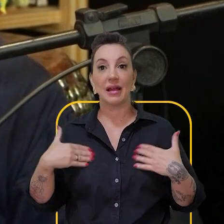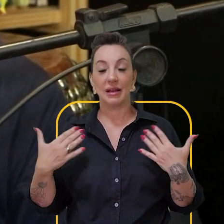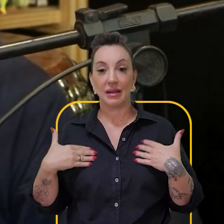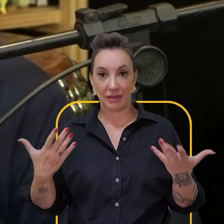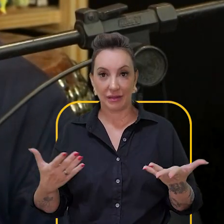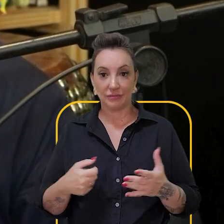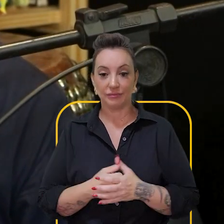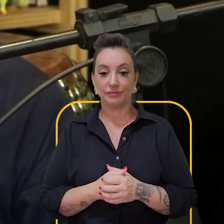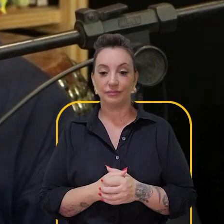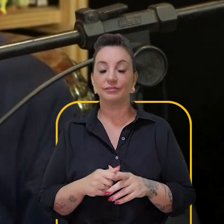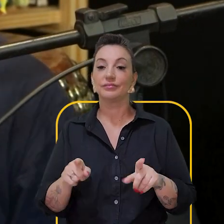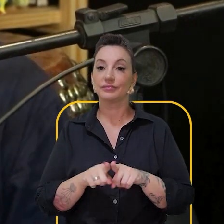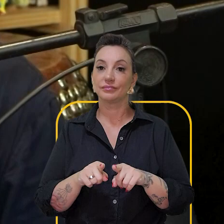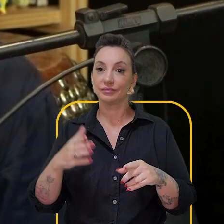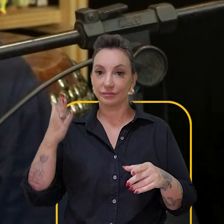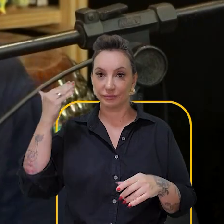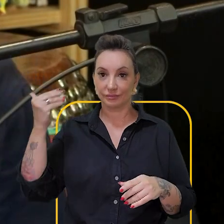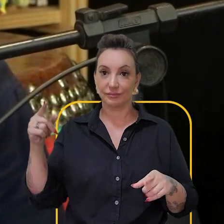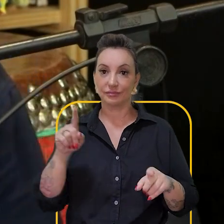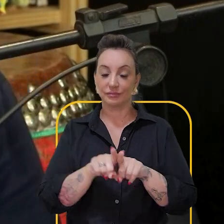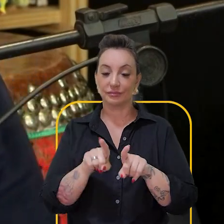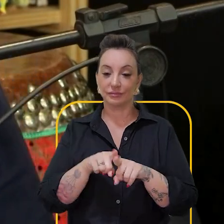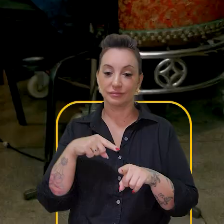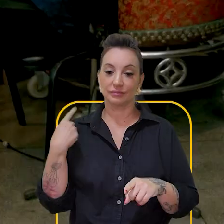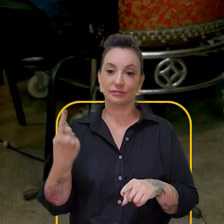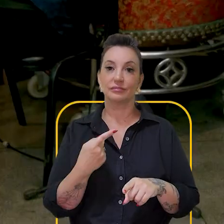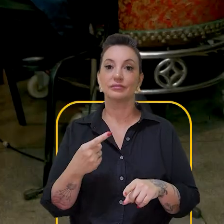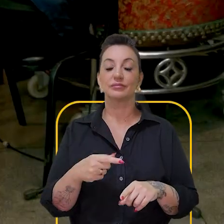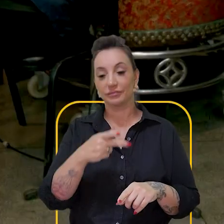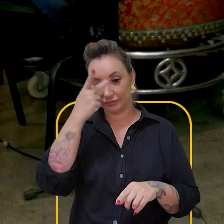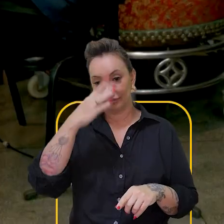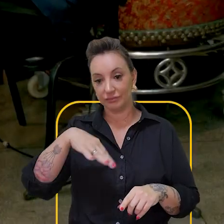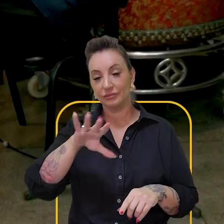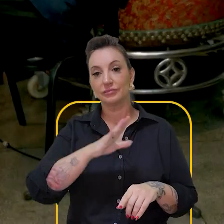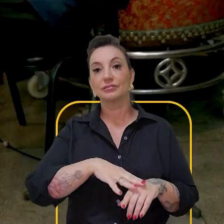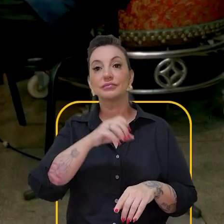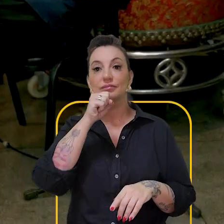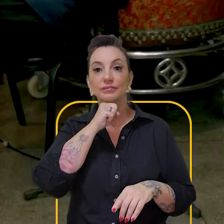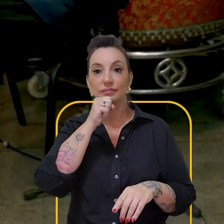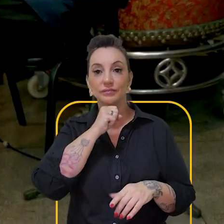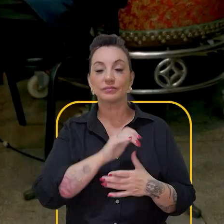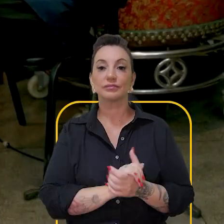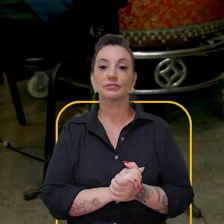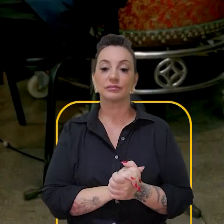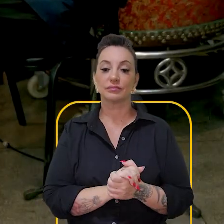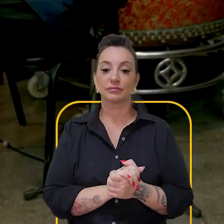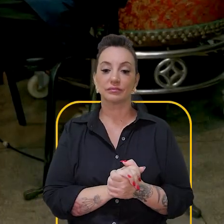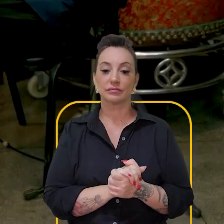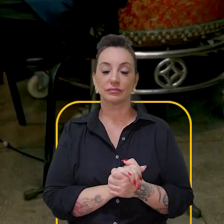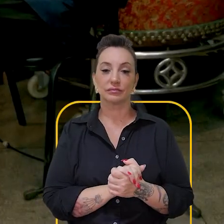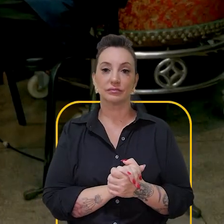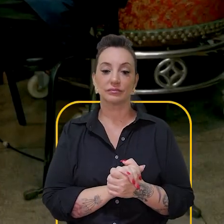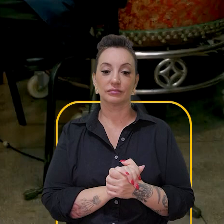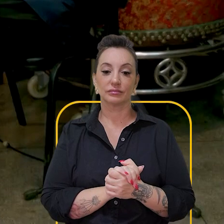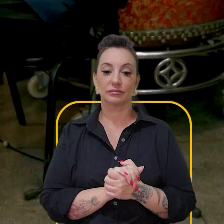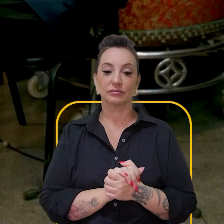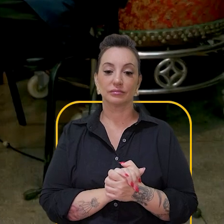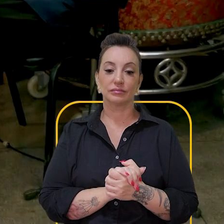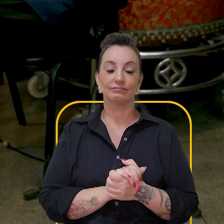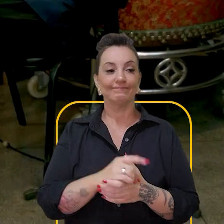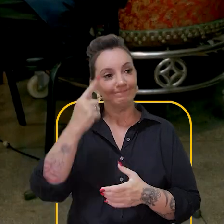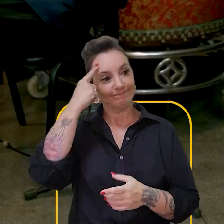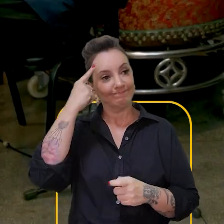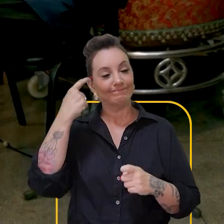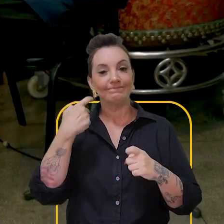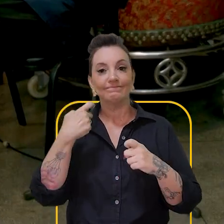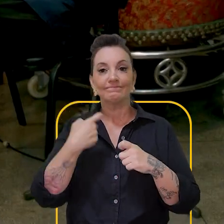é uma alegria e além de ser uma honra pra gente tá bom e o o o pessoal mais antigo né Eh vamos dizer assim